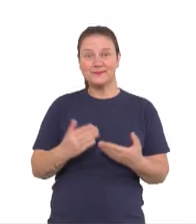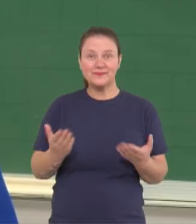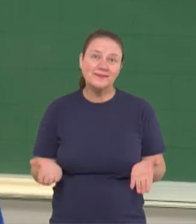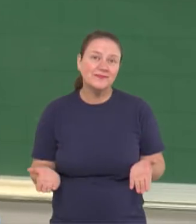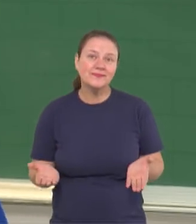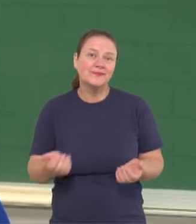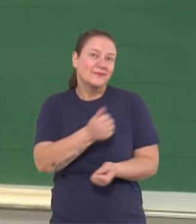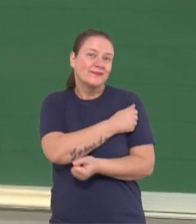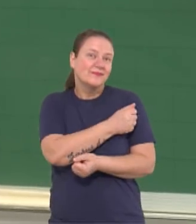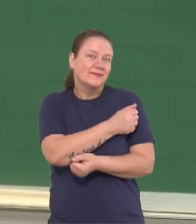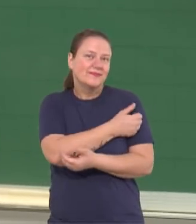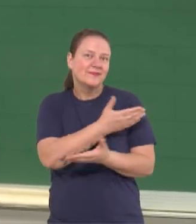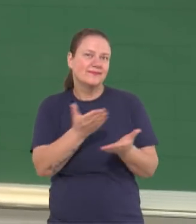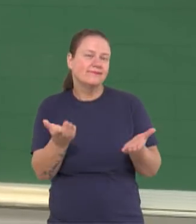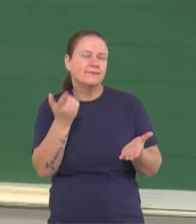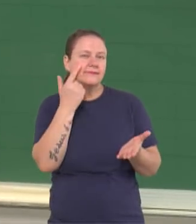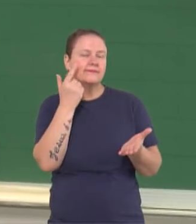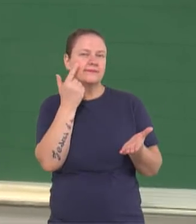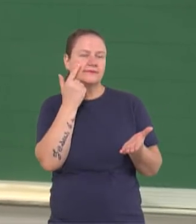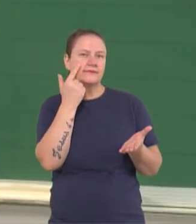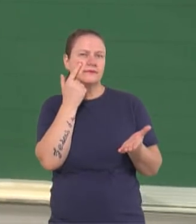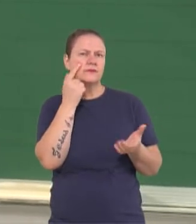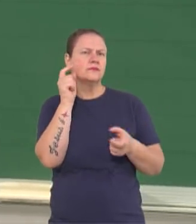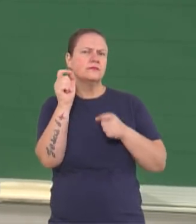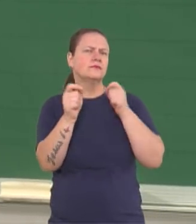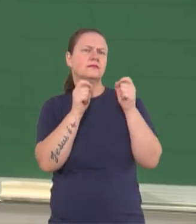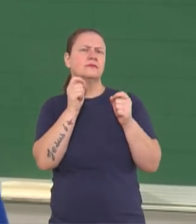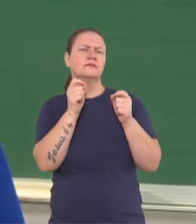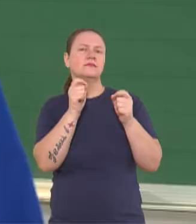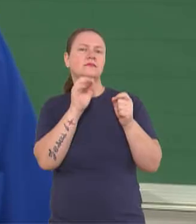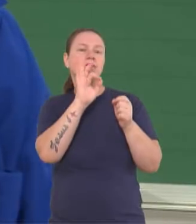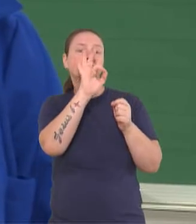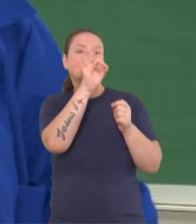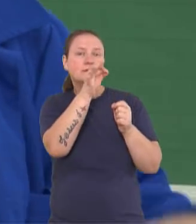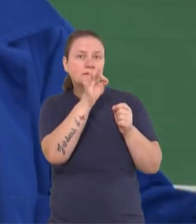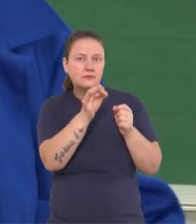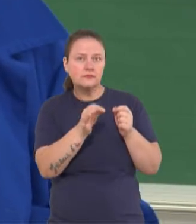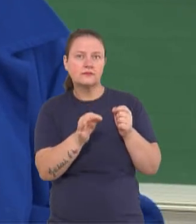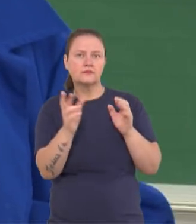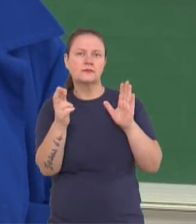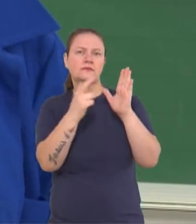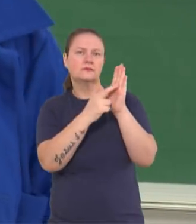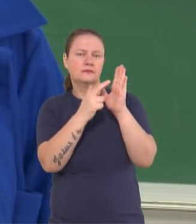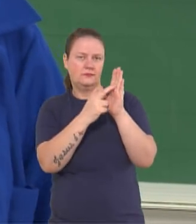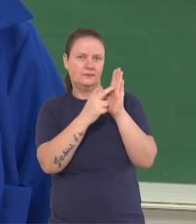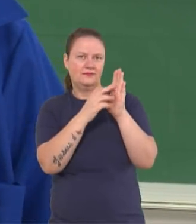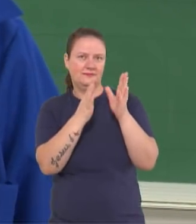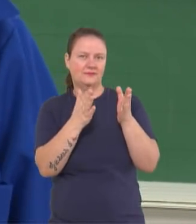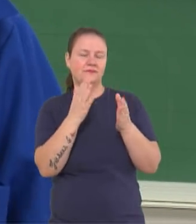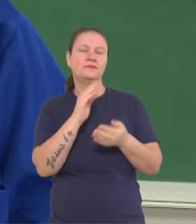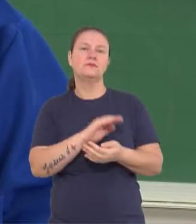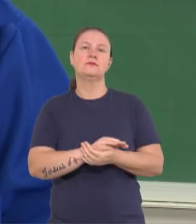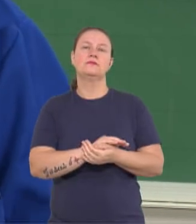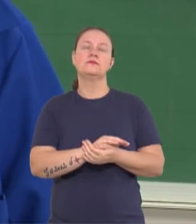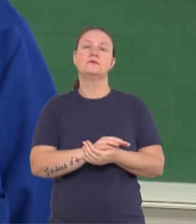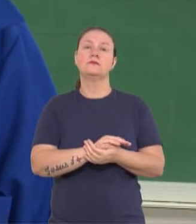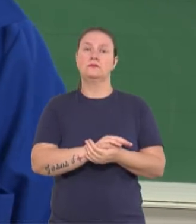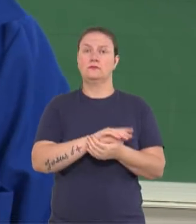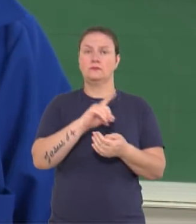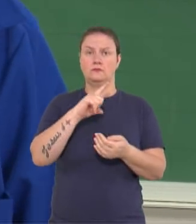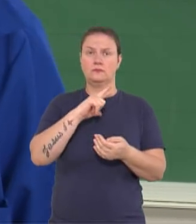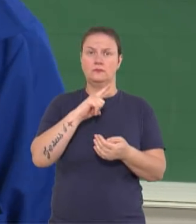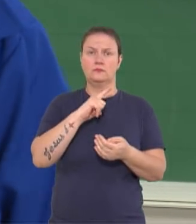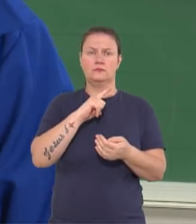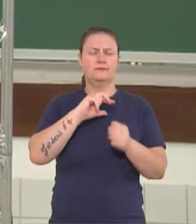Então, pessoal, vamos ver quem aproximou aí, né, para a resposta correta, né? Então, essa resposta ela traz aí